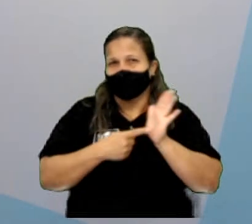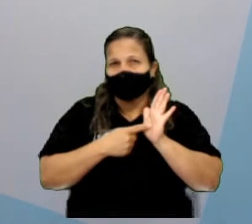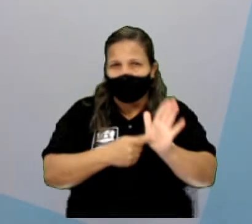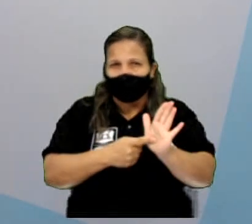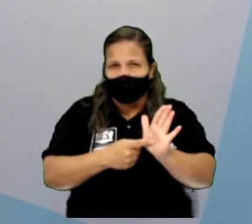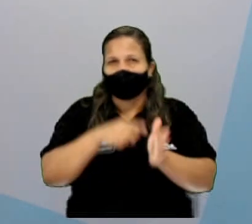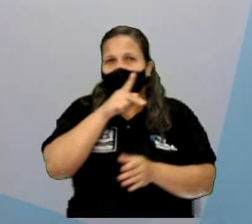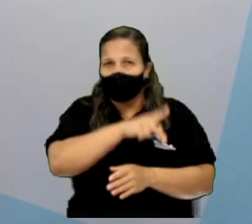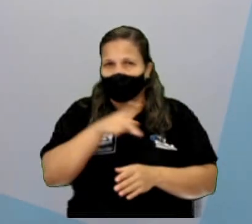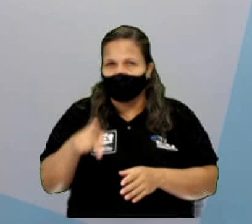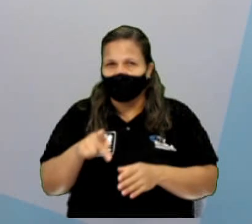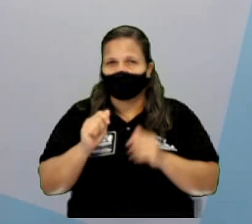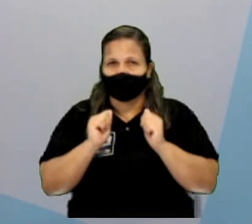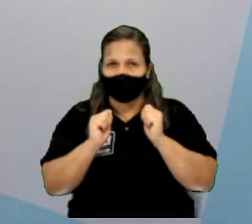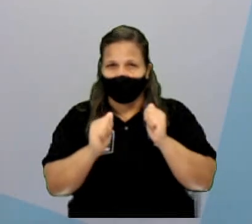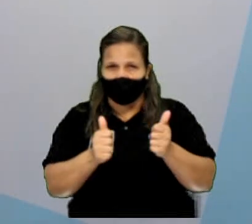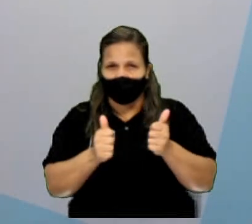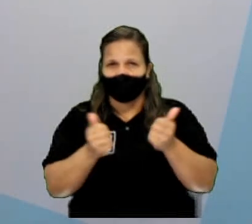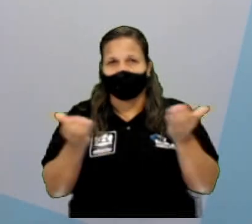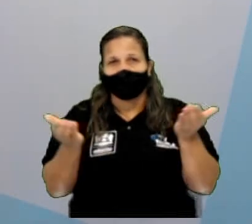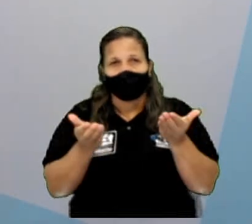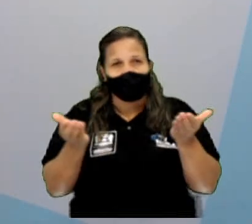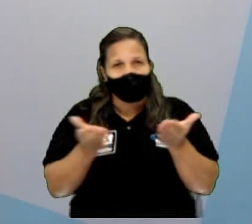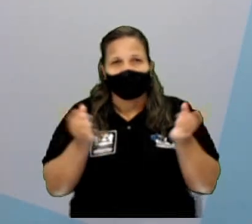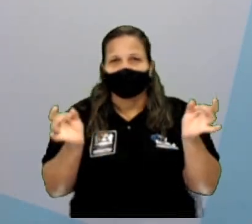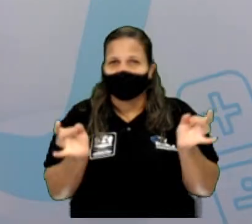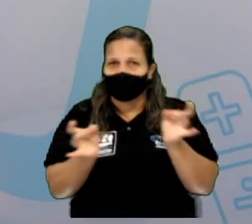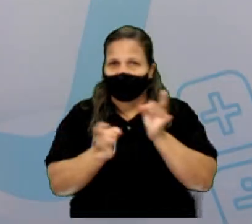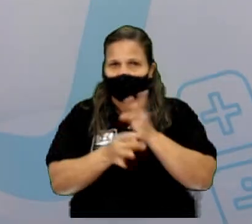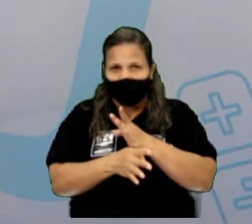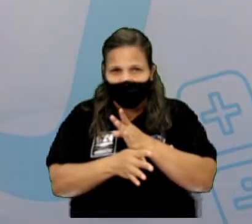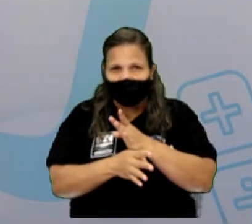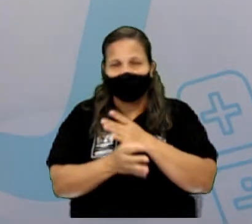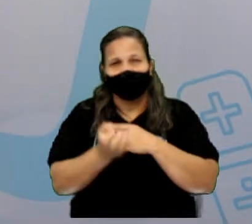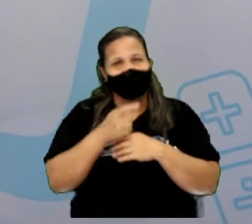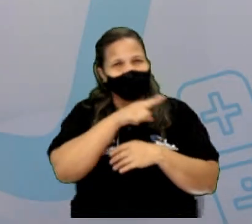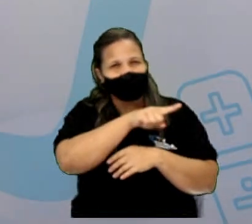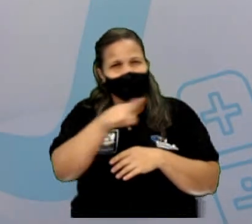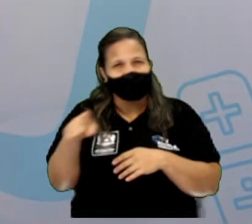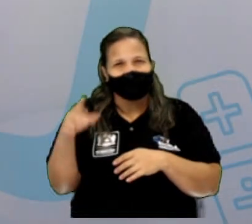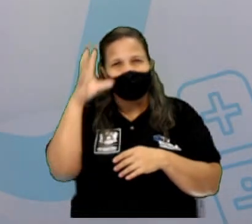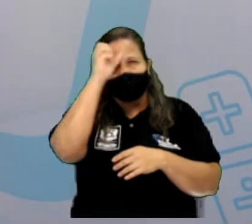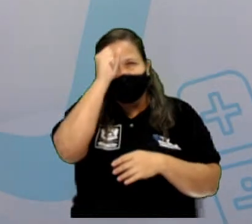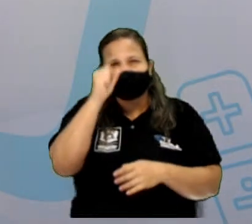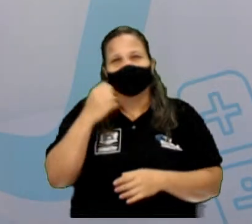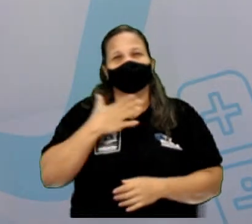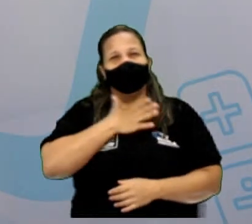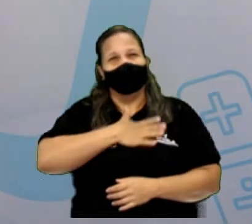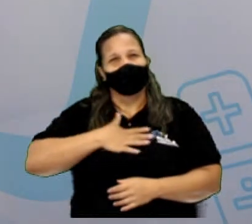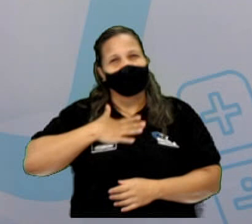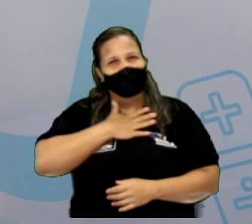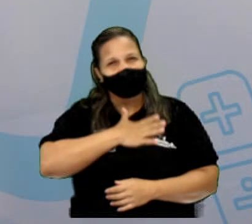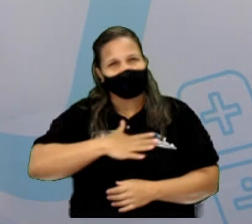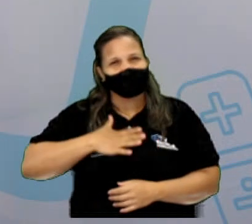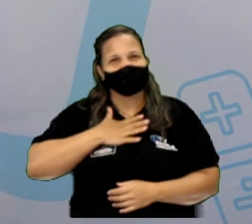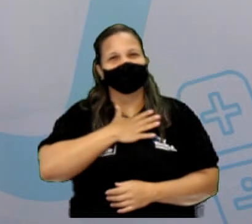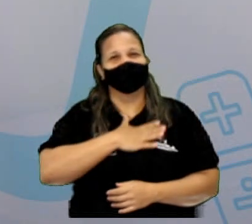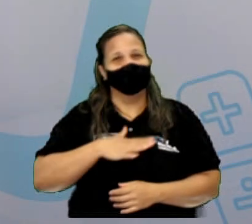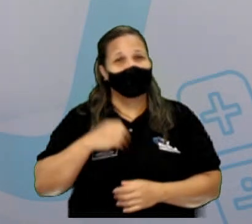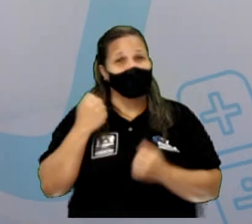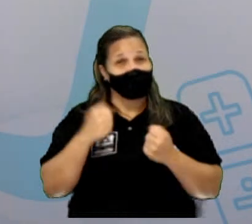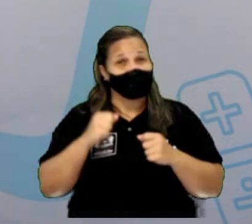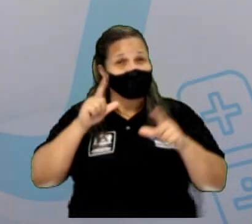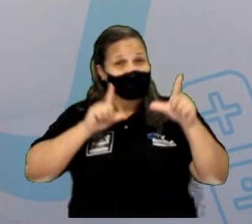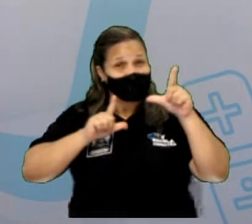galera? Então é isso, por hoje é só. Espero que vocês tenham aprendido, espero que vocês tenham gostado da aula. Sigam aí ligados na TV